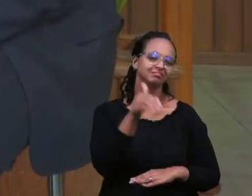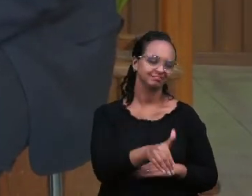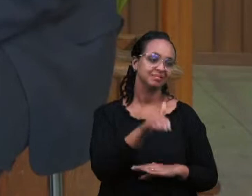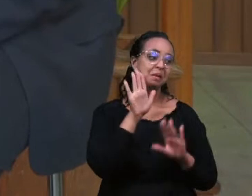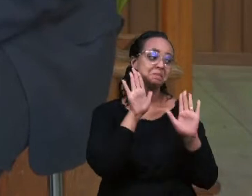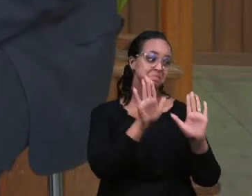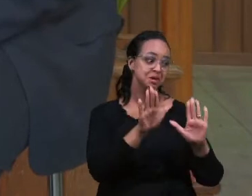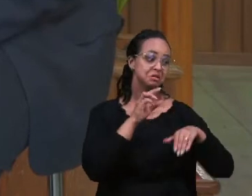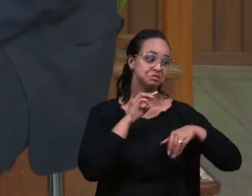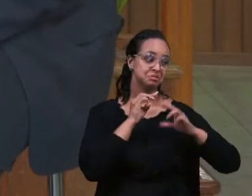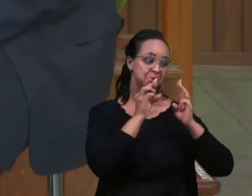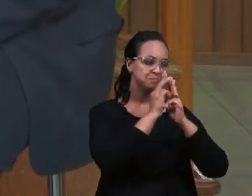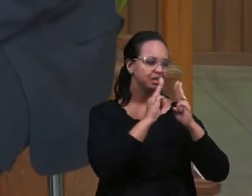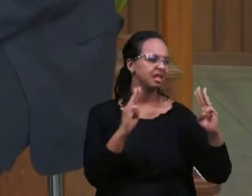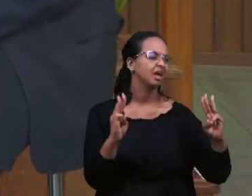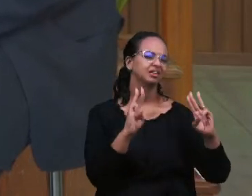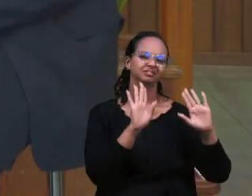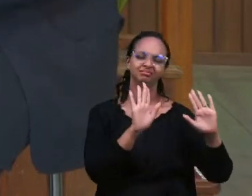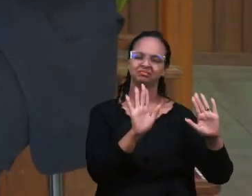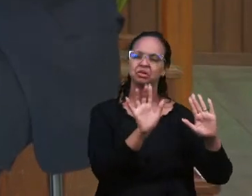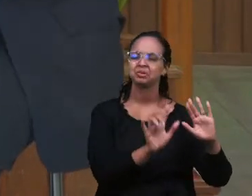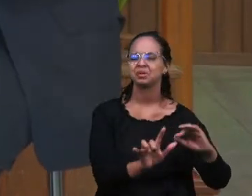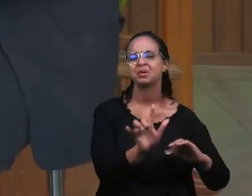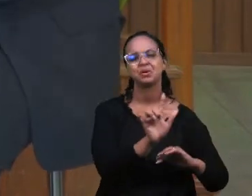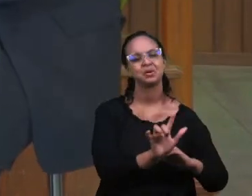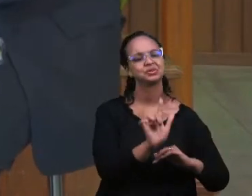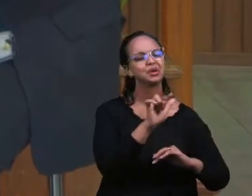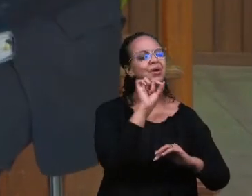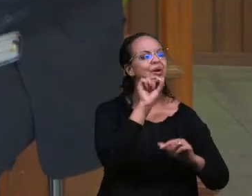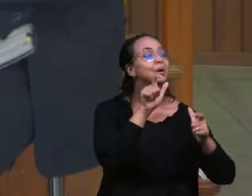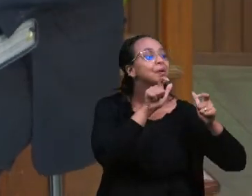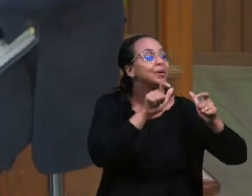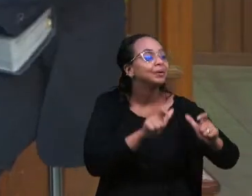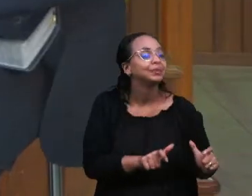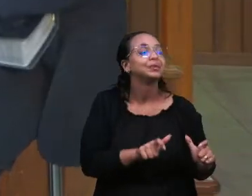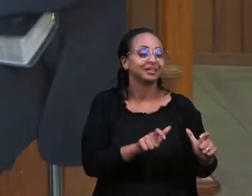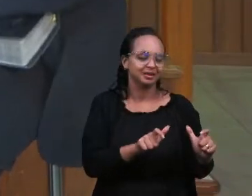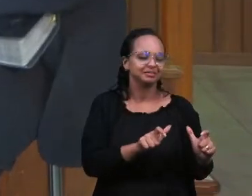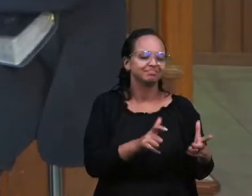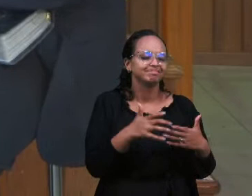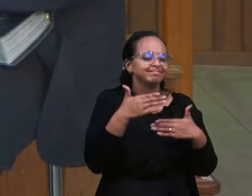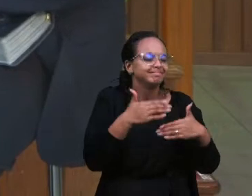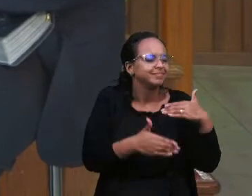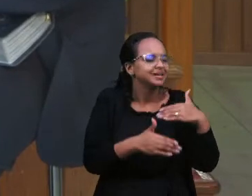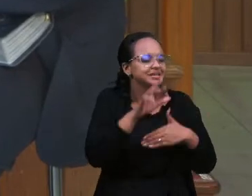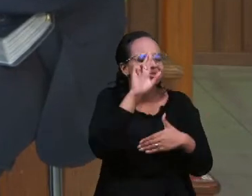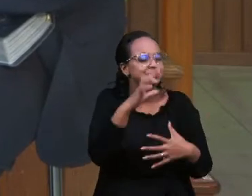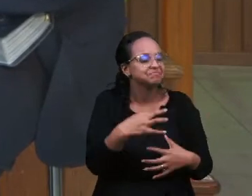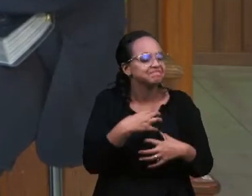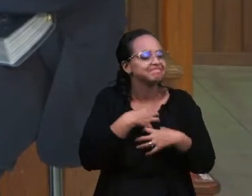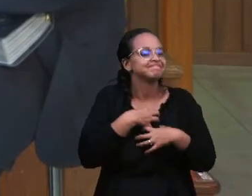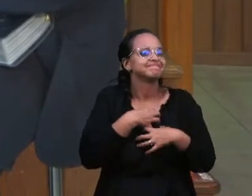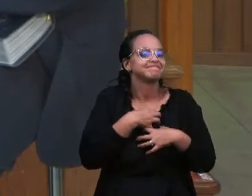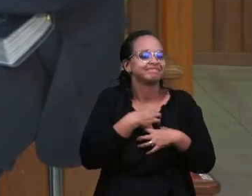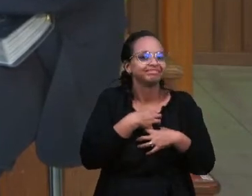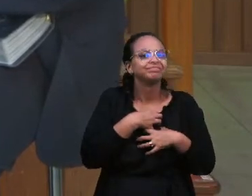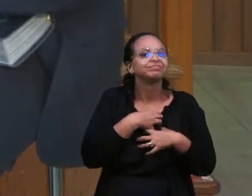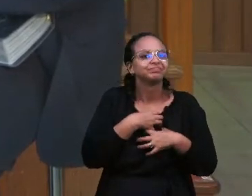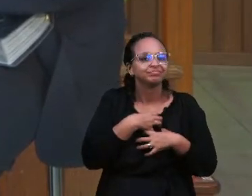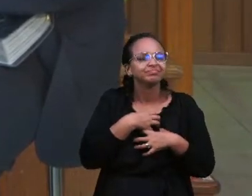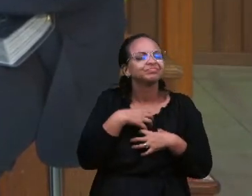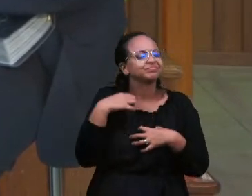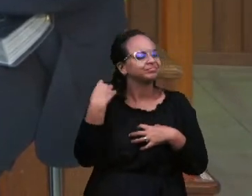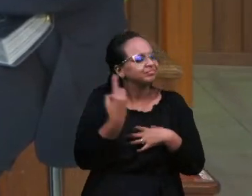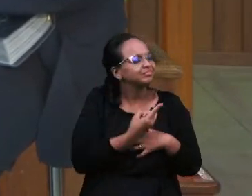o Manaim, indiscutivelmente, é um lugar que a presença do Senhor é sentida nesse lugar. A gente, desde a